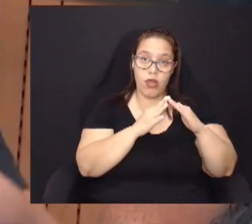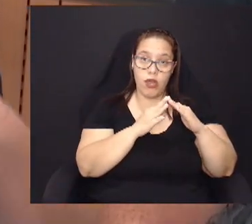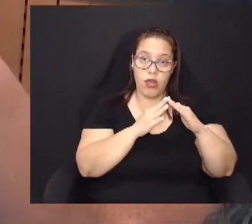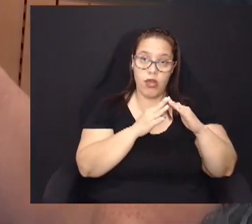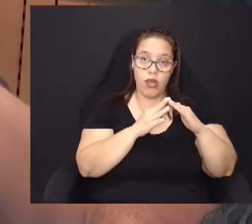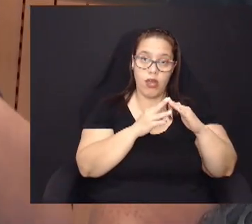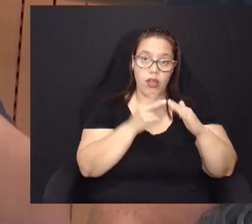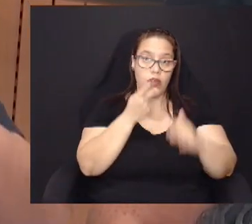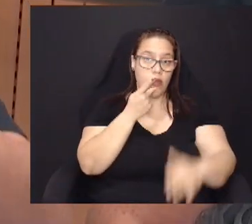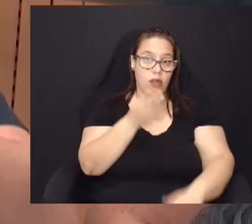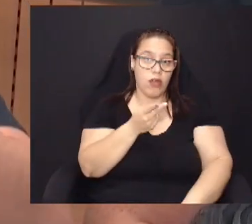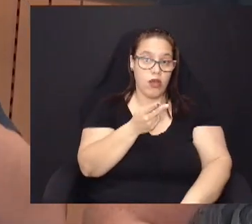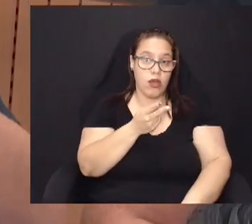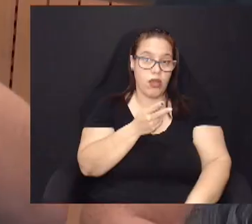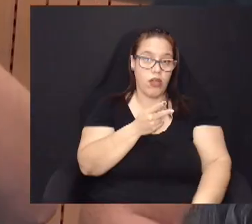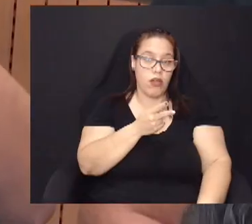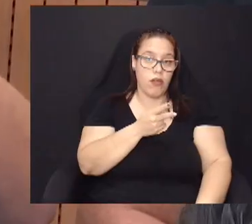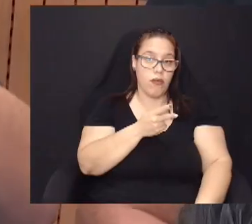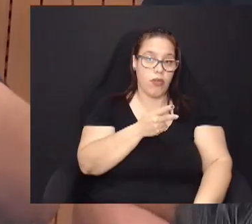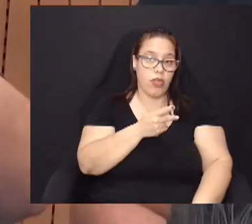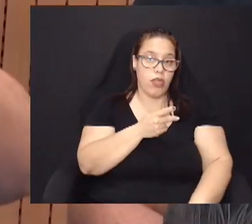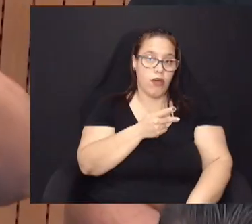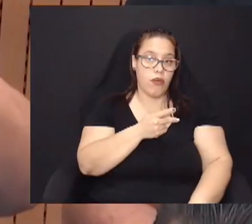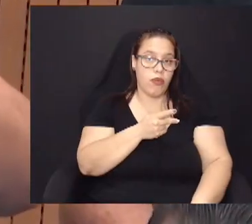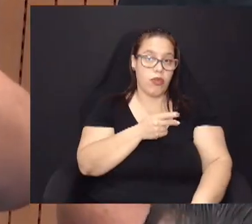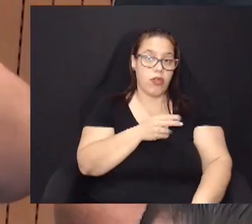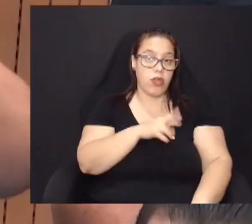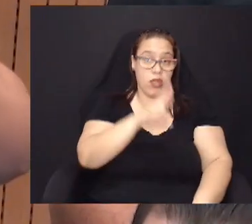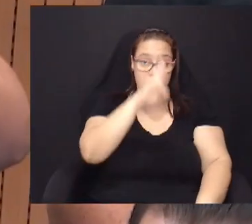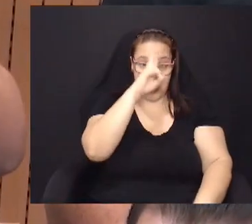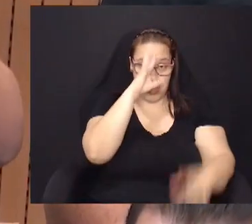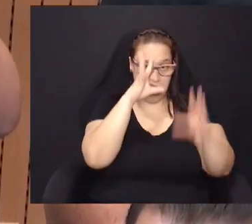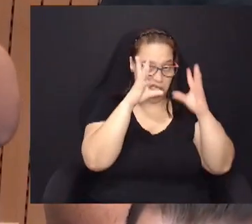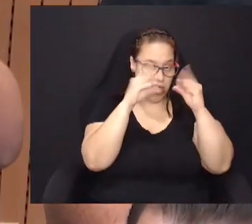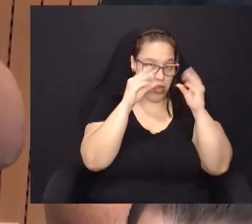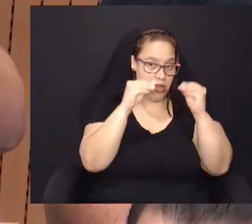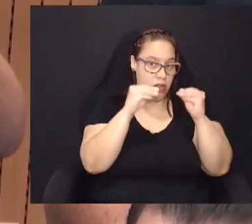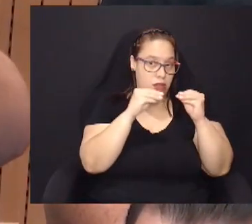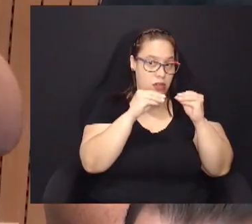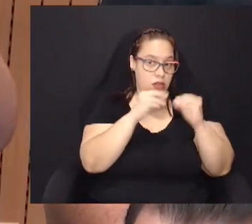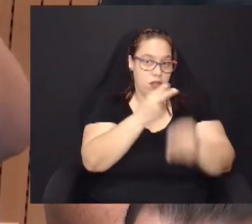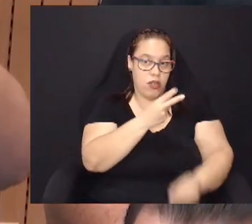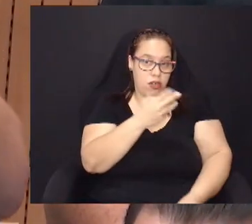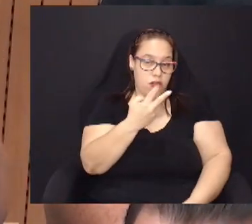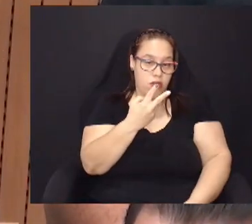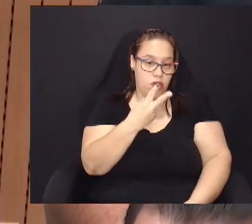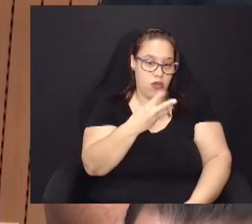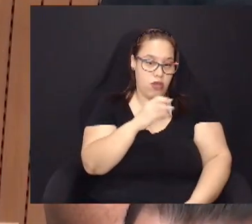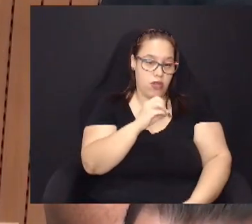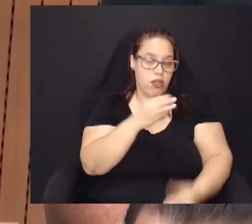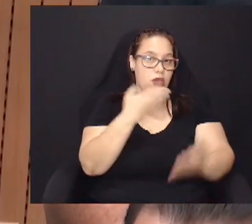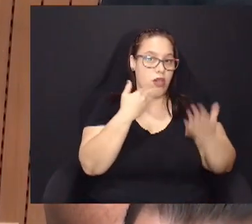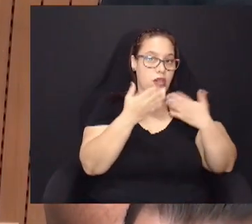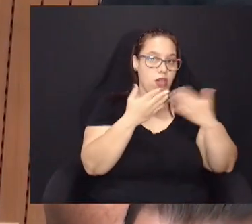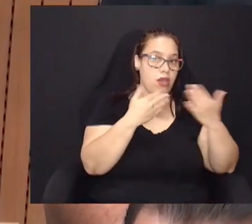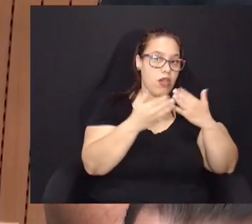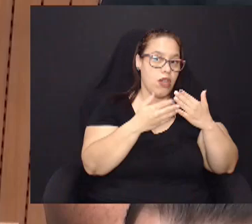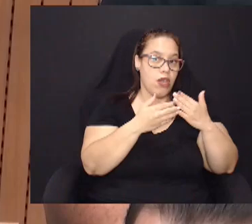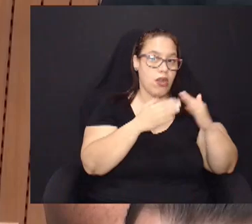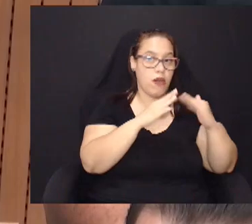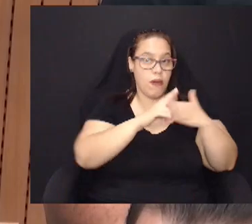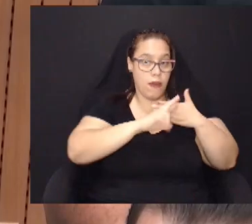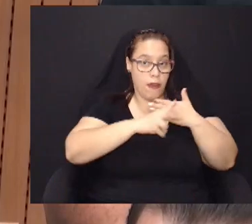querendo dizer. Ele está lá, por exemplo, ele deu meia-noite, ele está lá com 20, 30 pessoas conversando, né? Se isso vai impactar